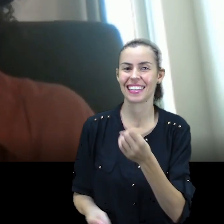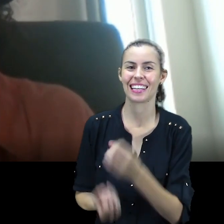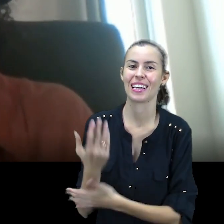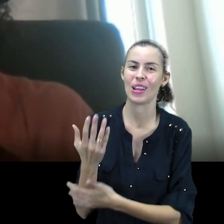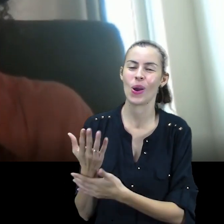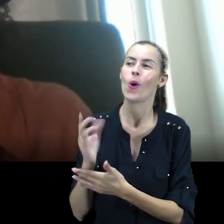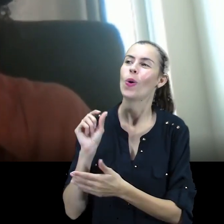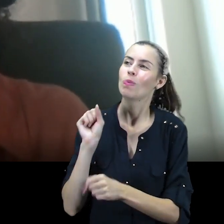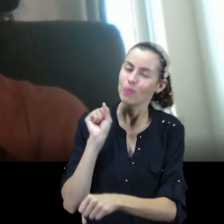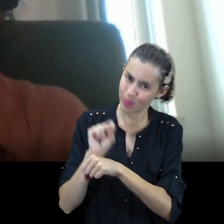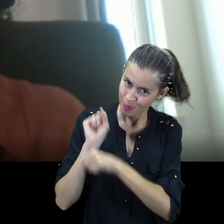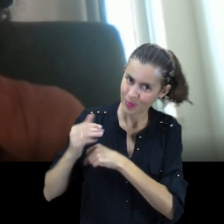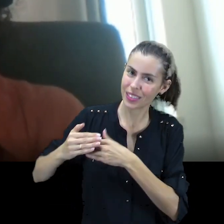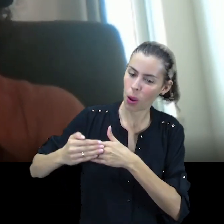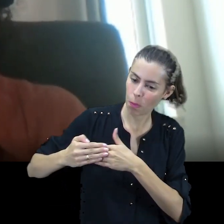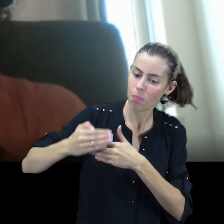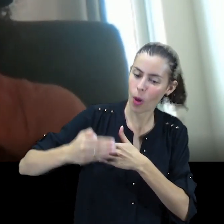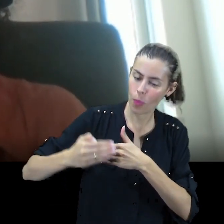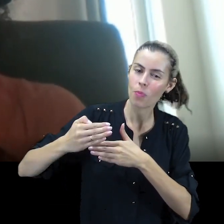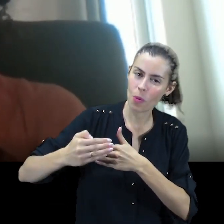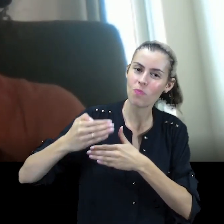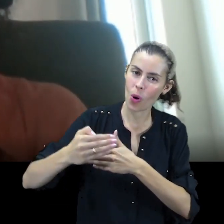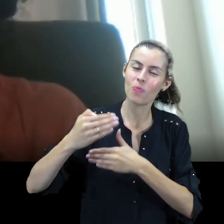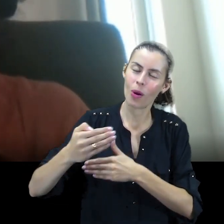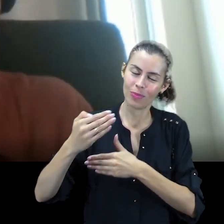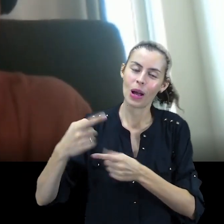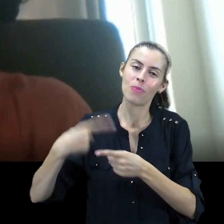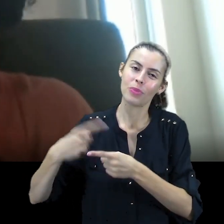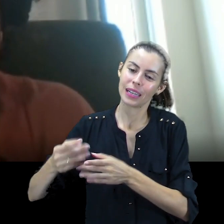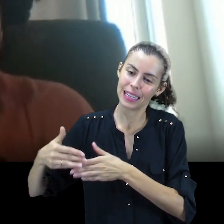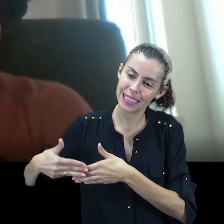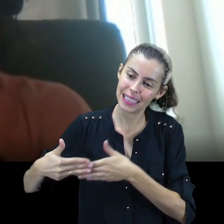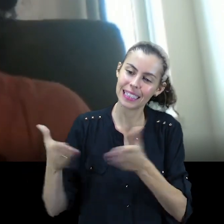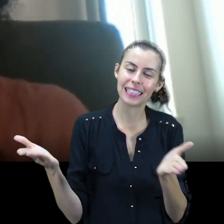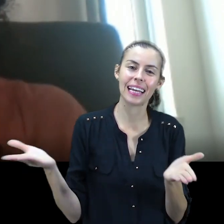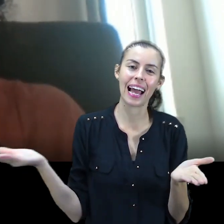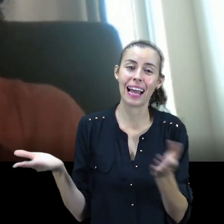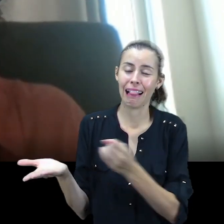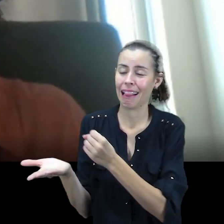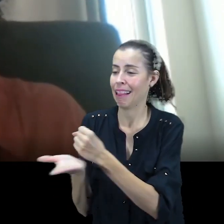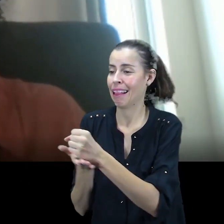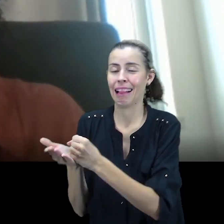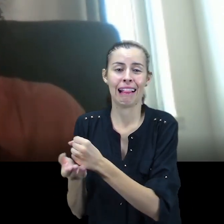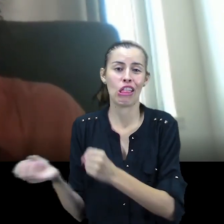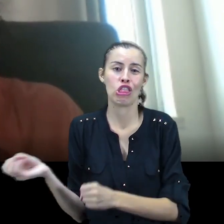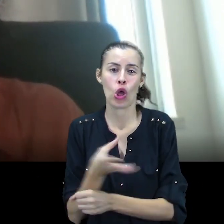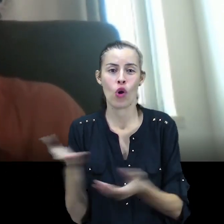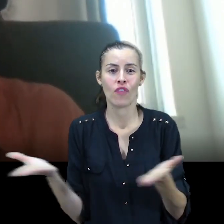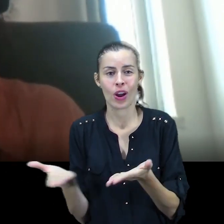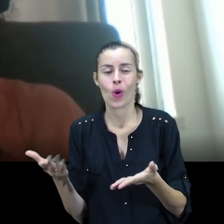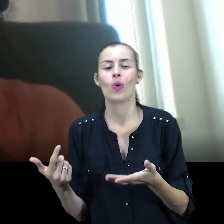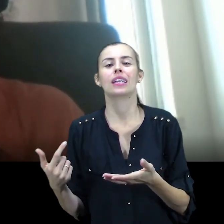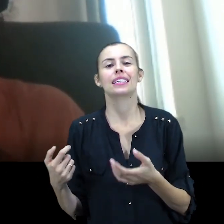do zero e que tenha uma verba específica, que não seja cortada de outras áreas, importante dizer, para que a